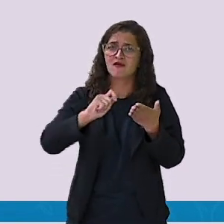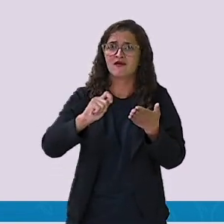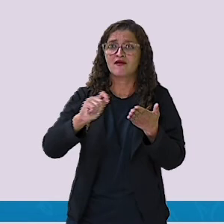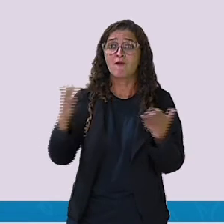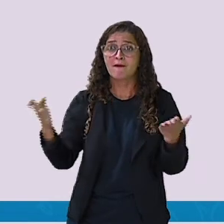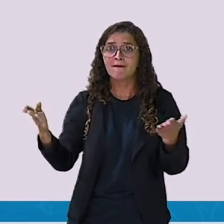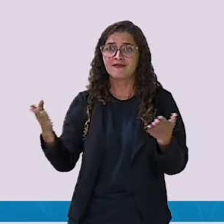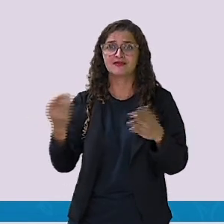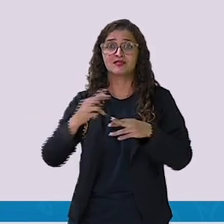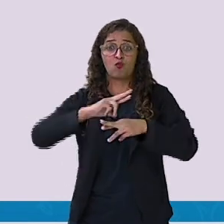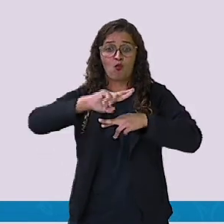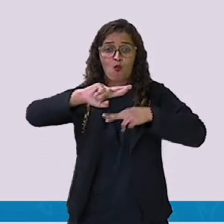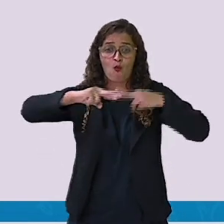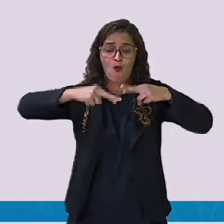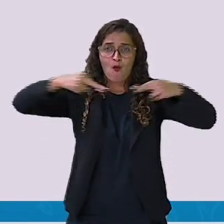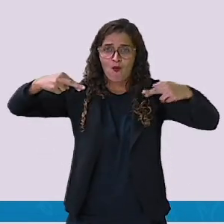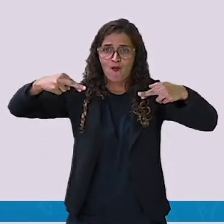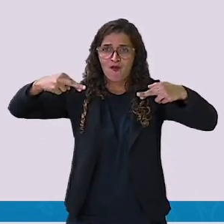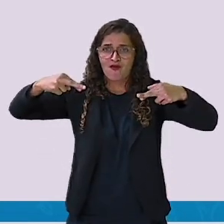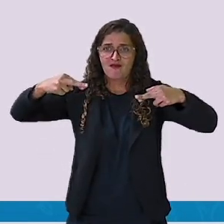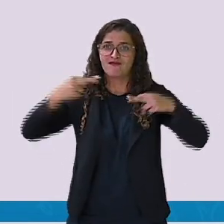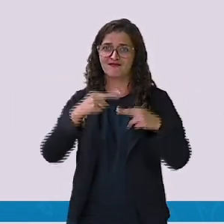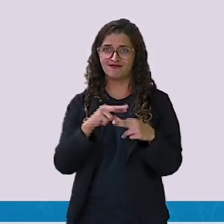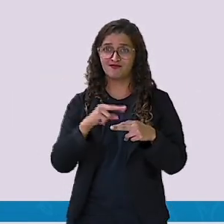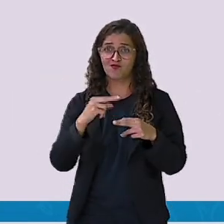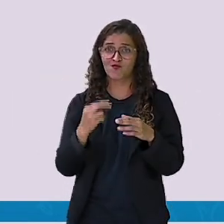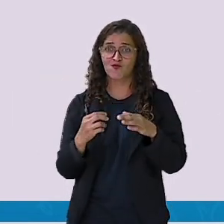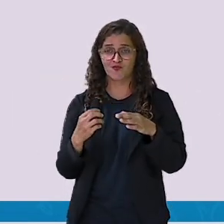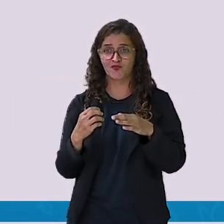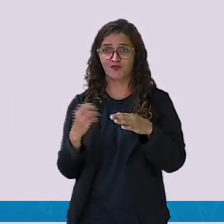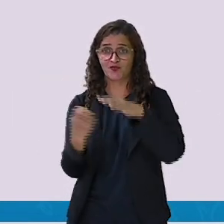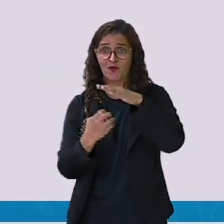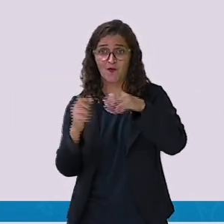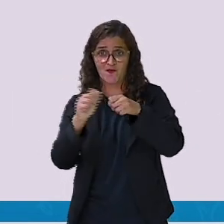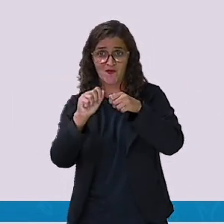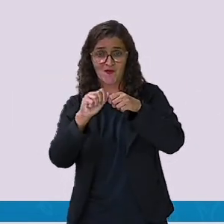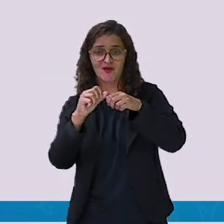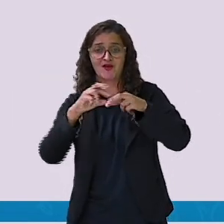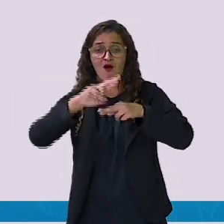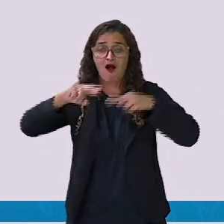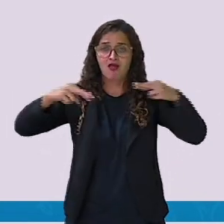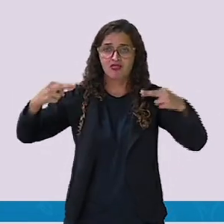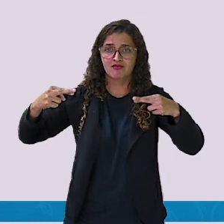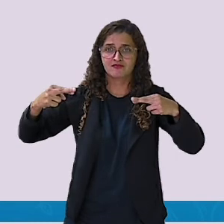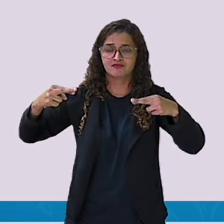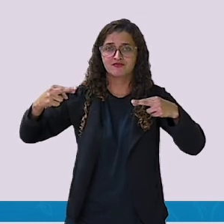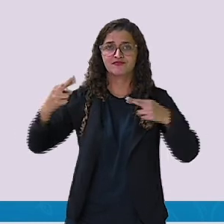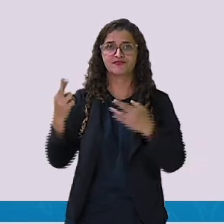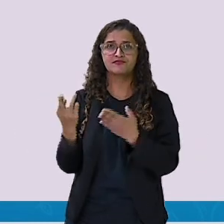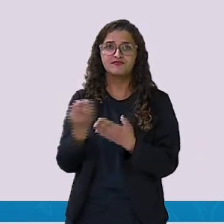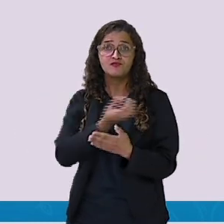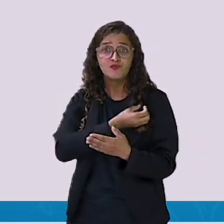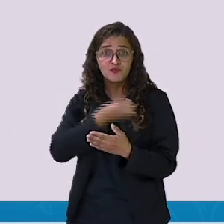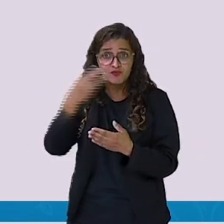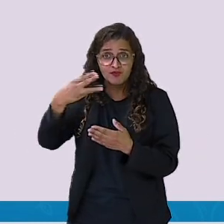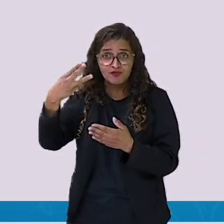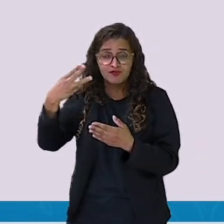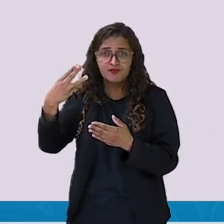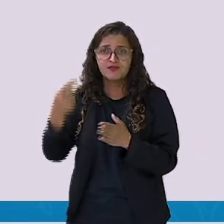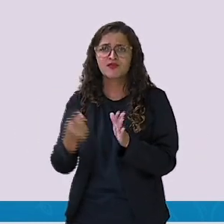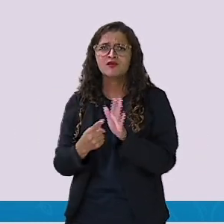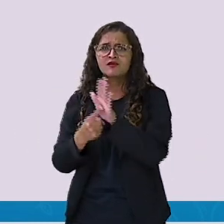de macarrão, por exemplo, nós temos, ok? Questão 3. Identifique o tipo de indústria onde